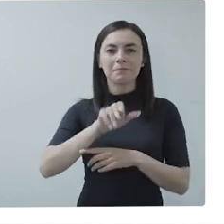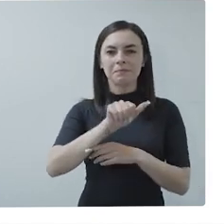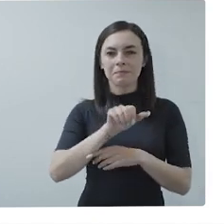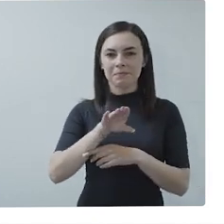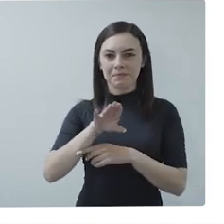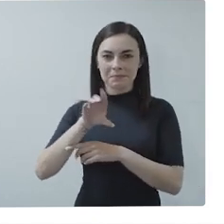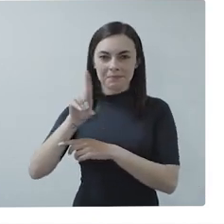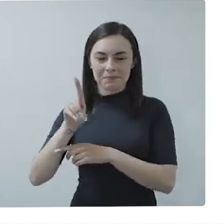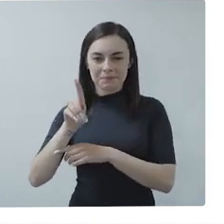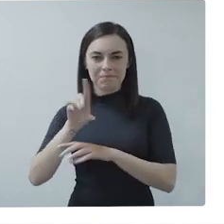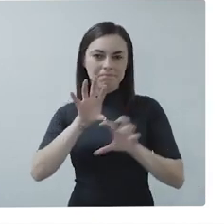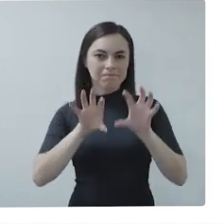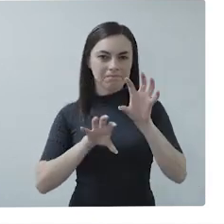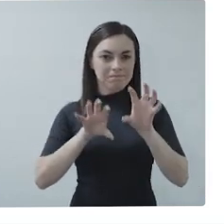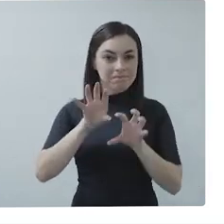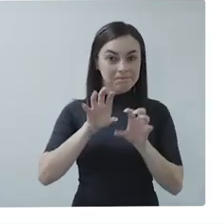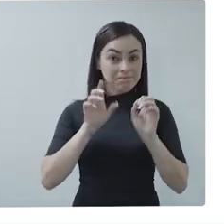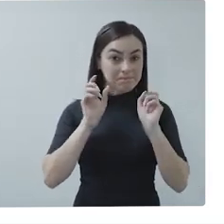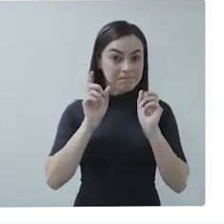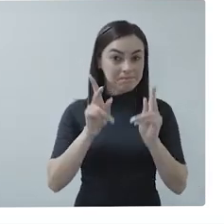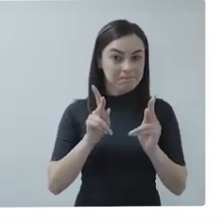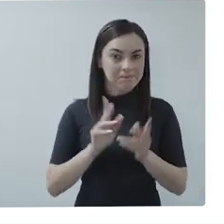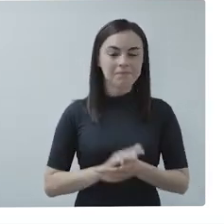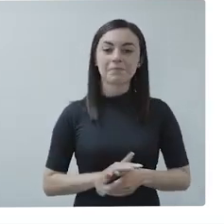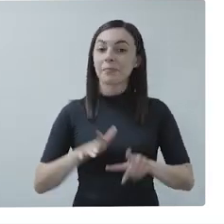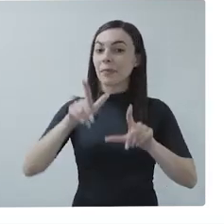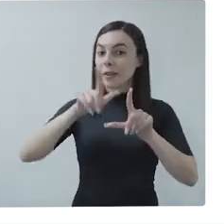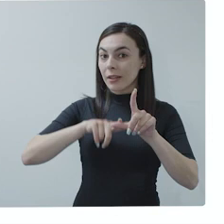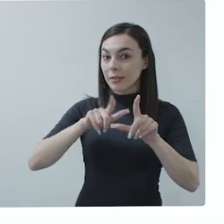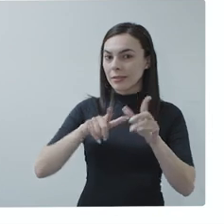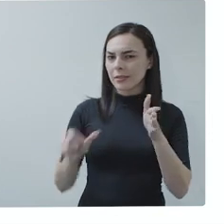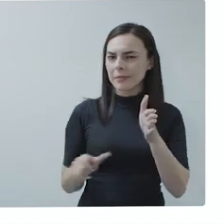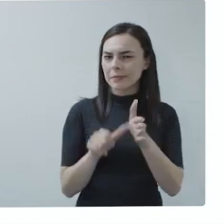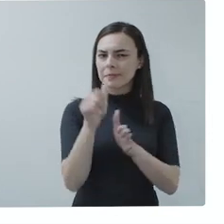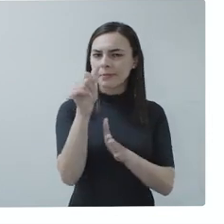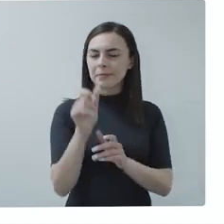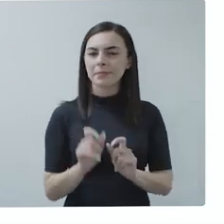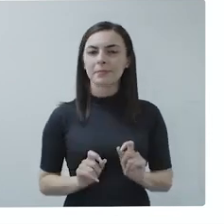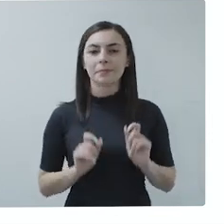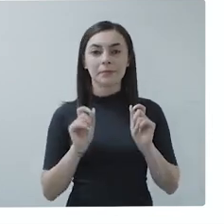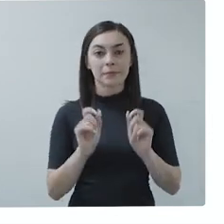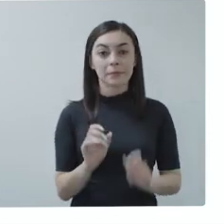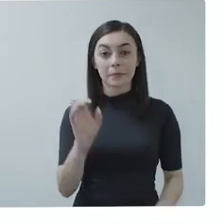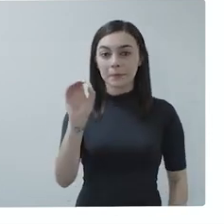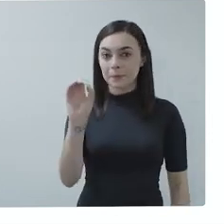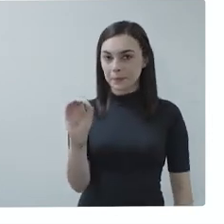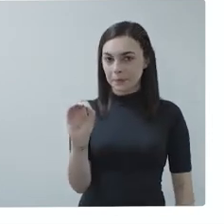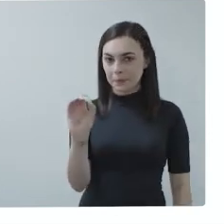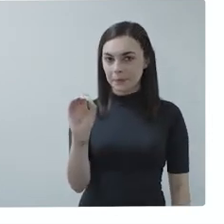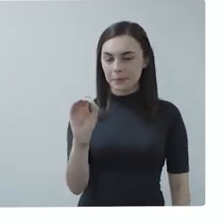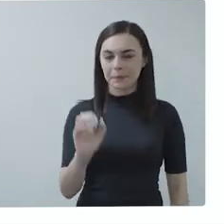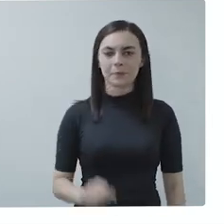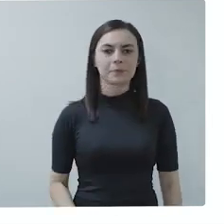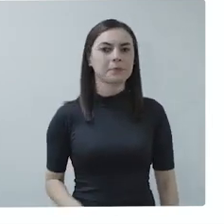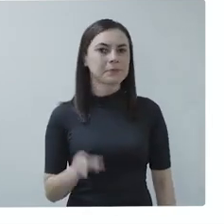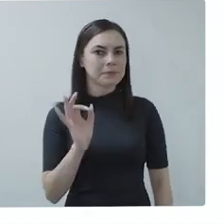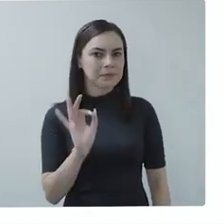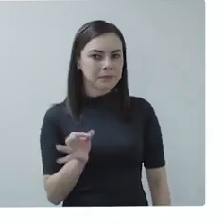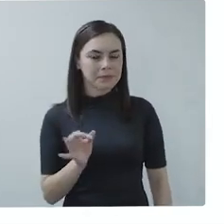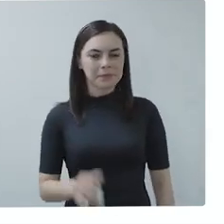ok? Então vamos lá. A primeira letra vai ser a letra O.